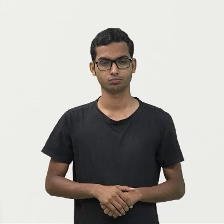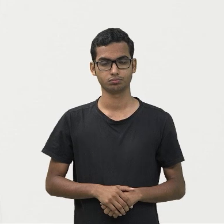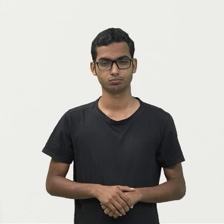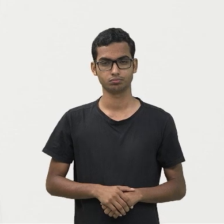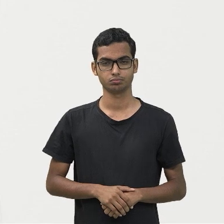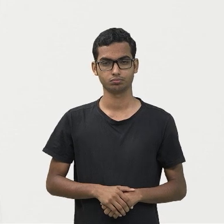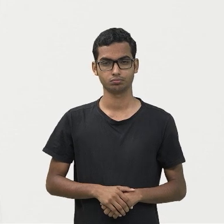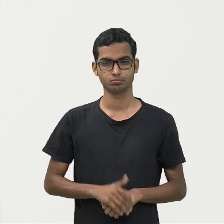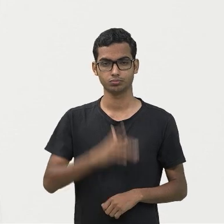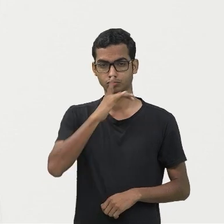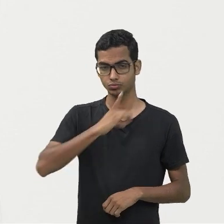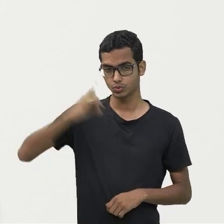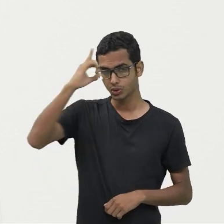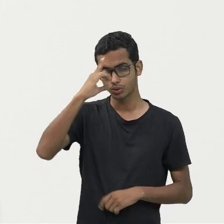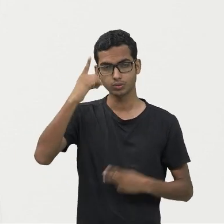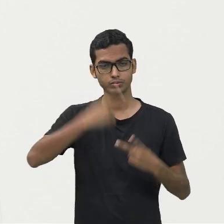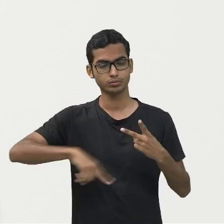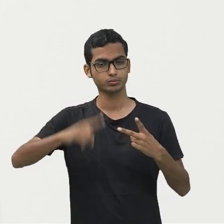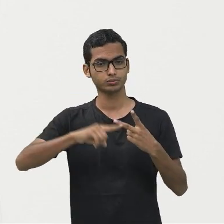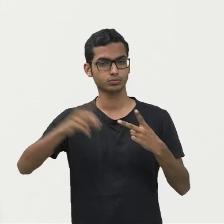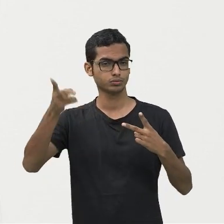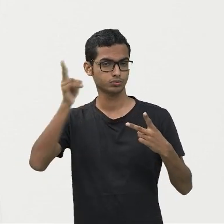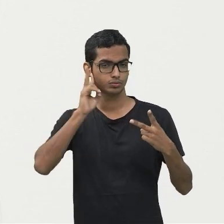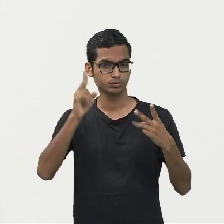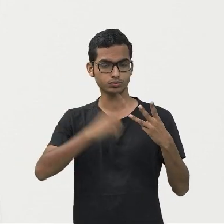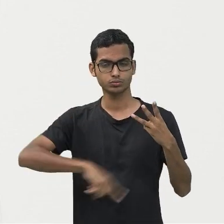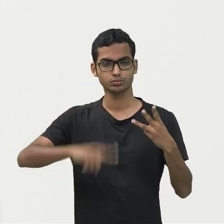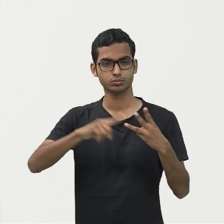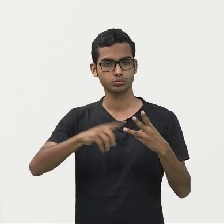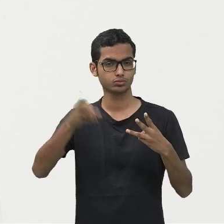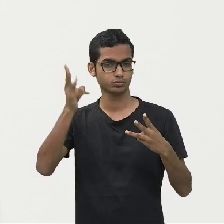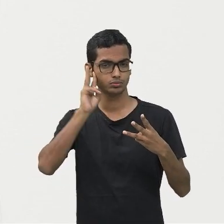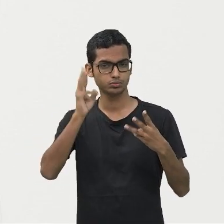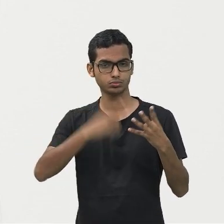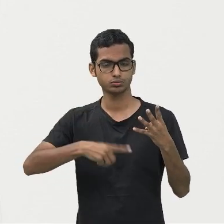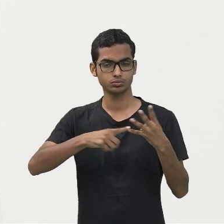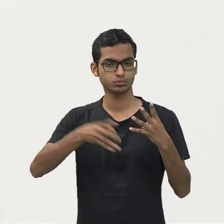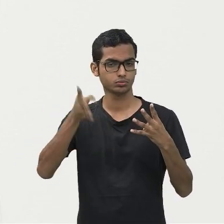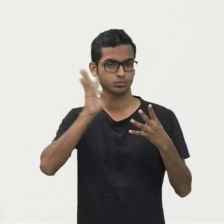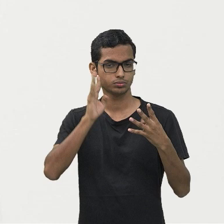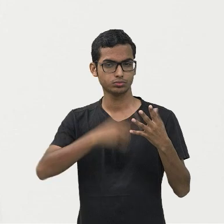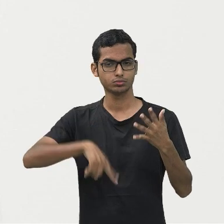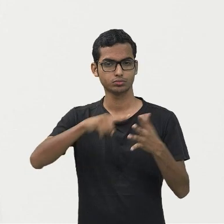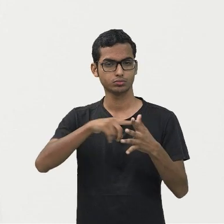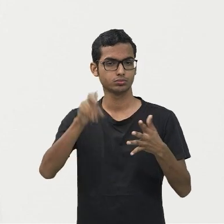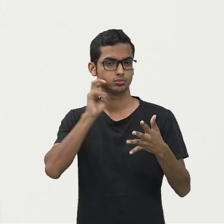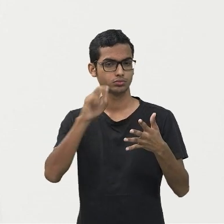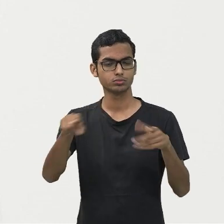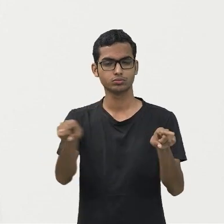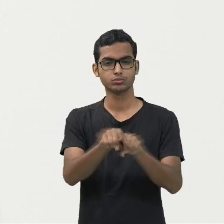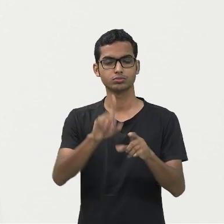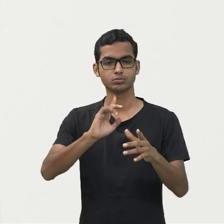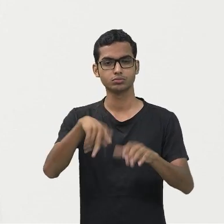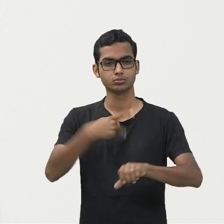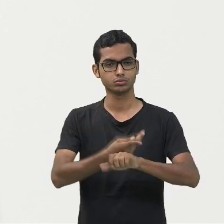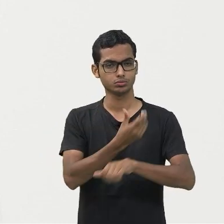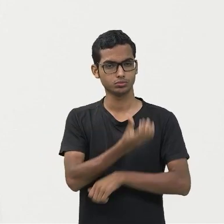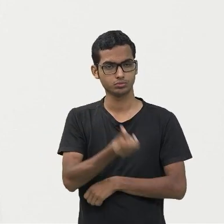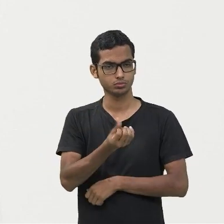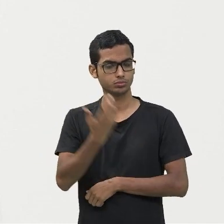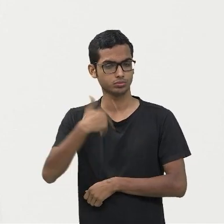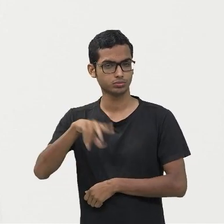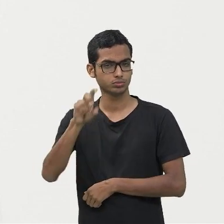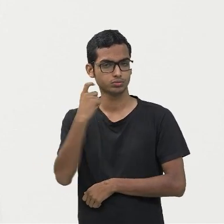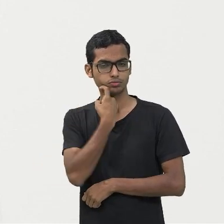temos domingo, segunda-feira, terça-feira, quarta-feira, quinta-feira,